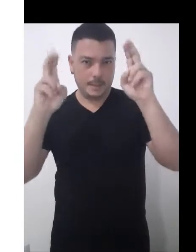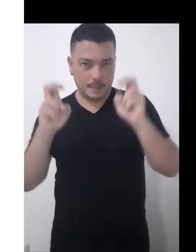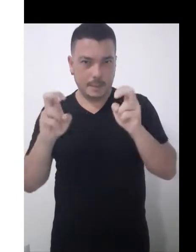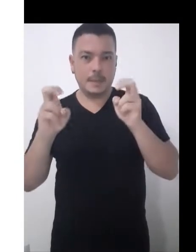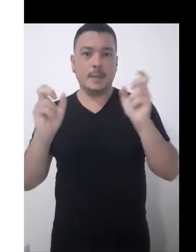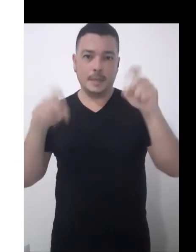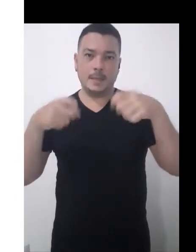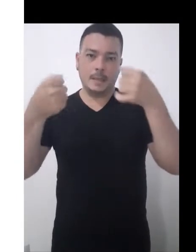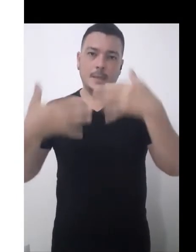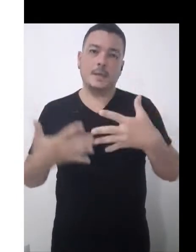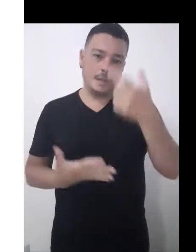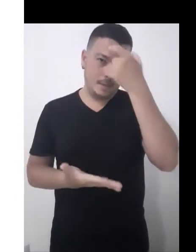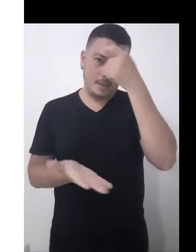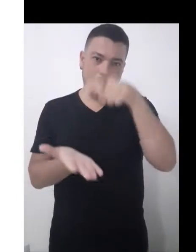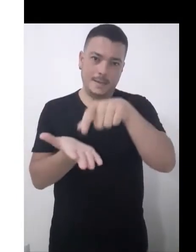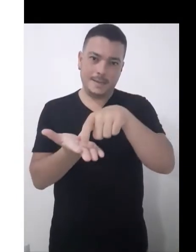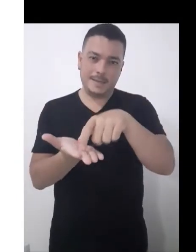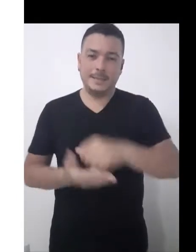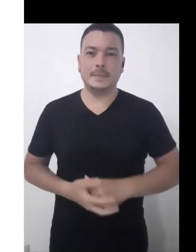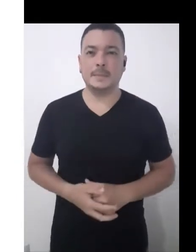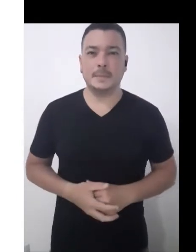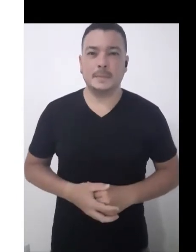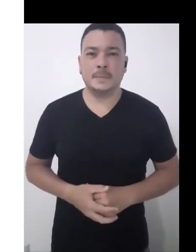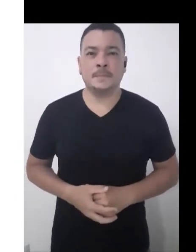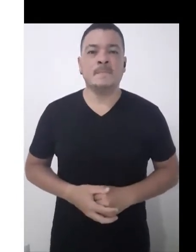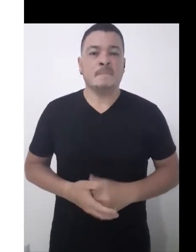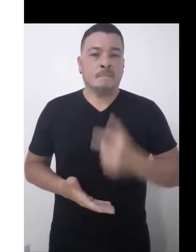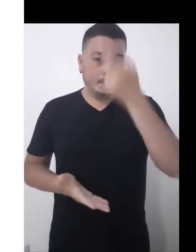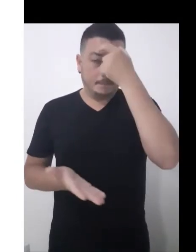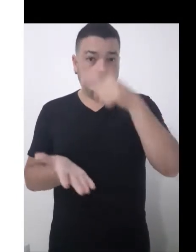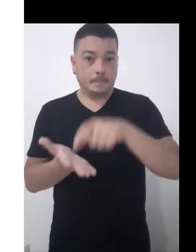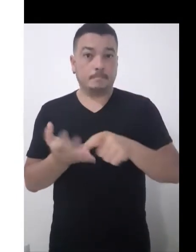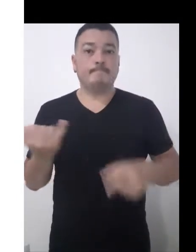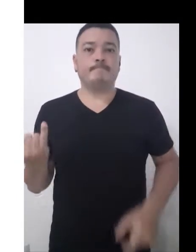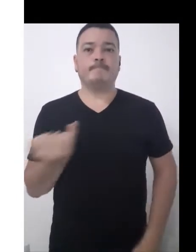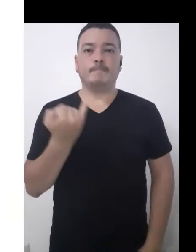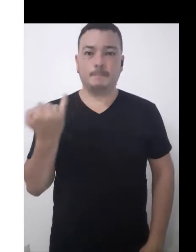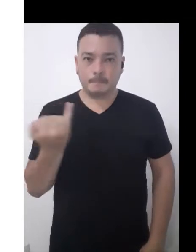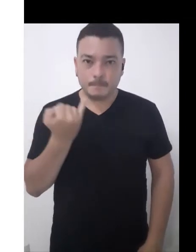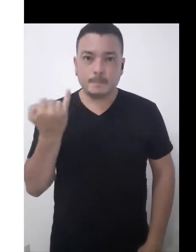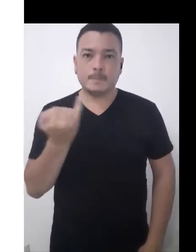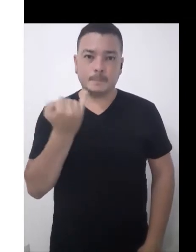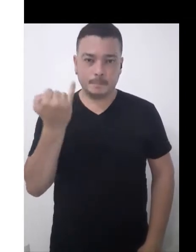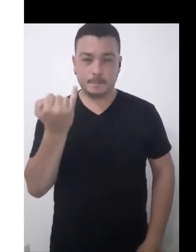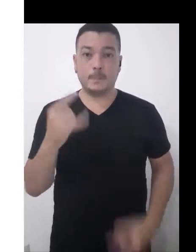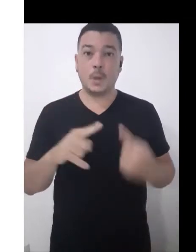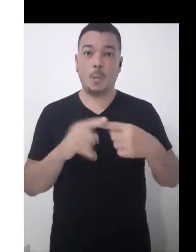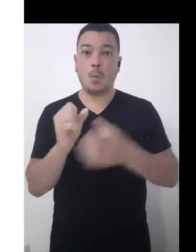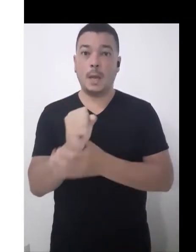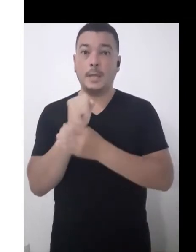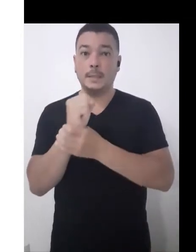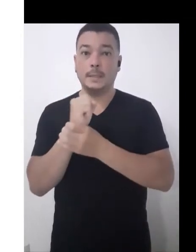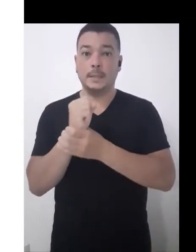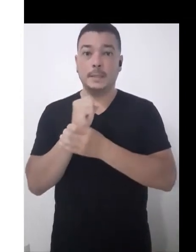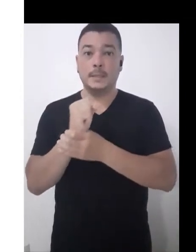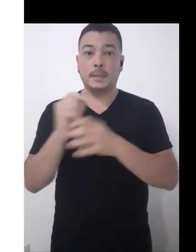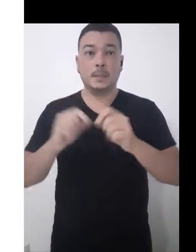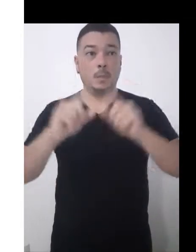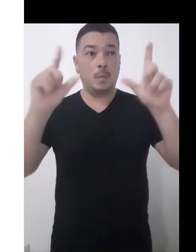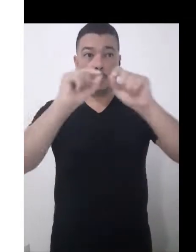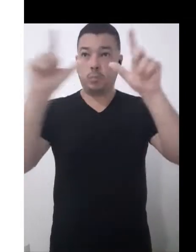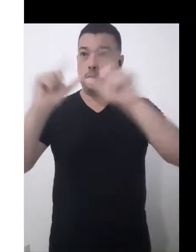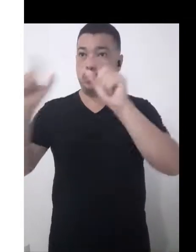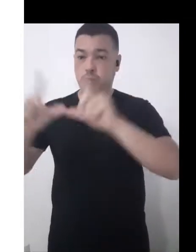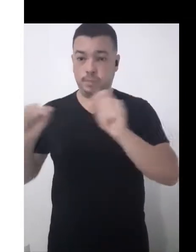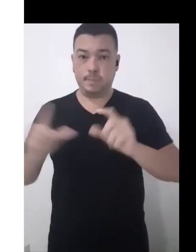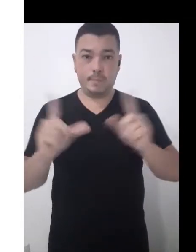começar a falar de memória RAM. Né? Então, a memória RAM é extremamente importante. Ela vai manter em aberto todos os programas em